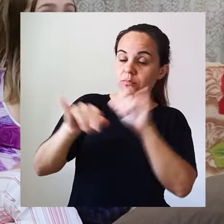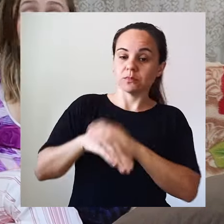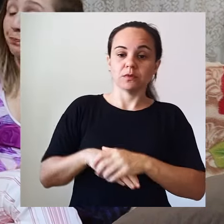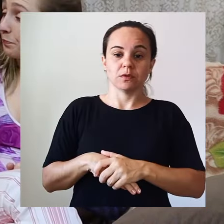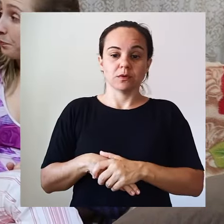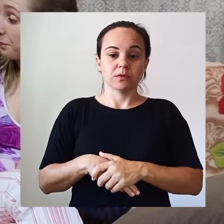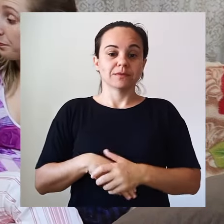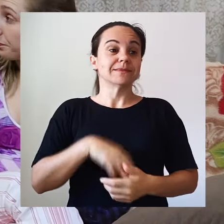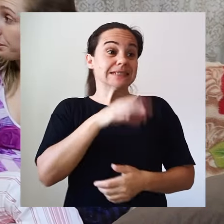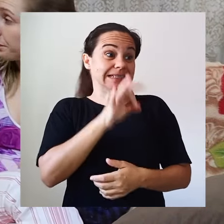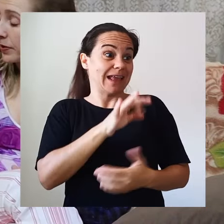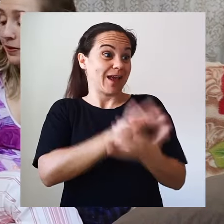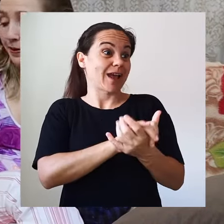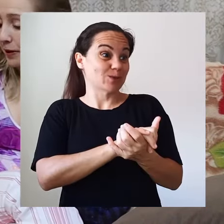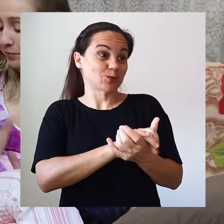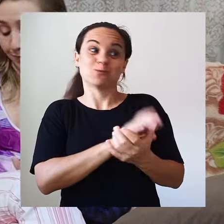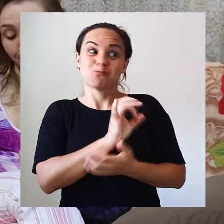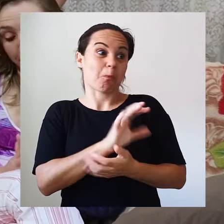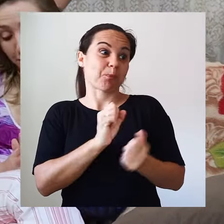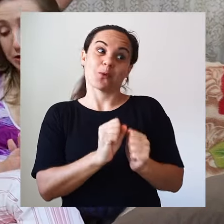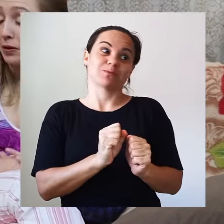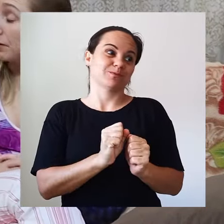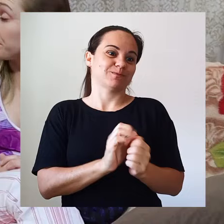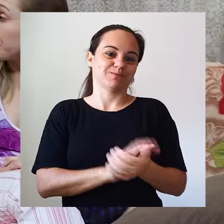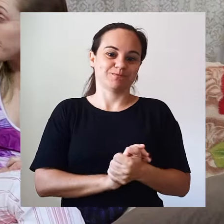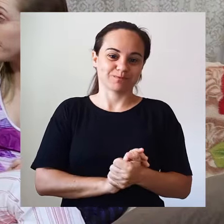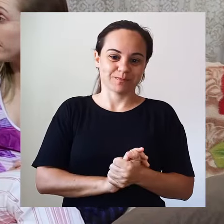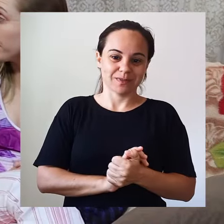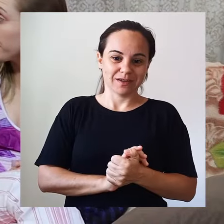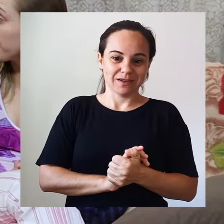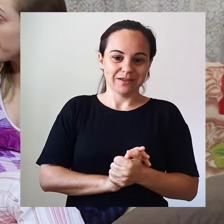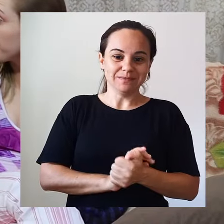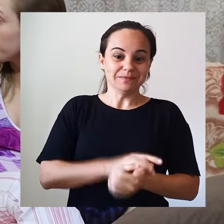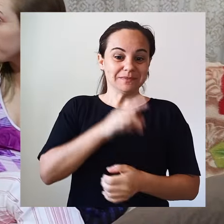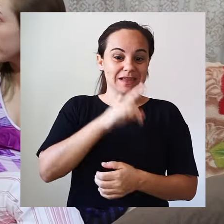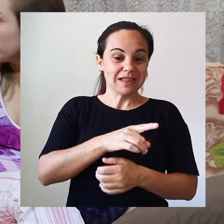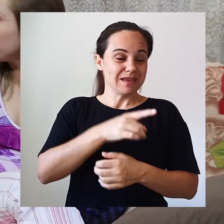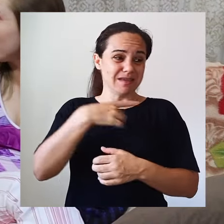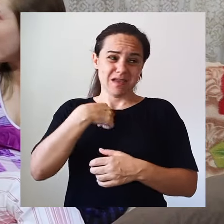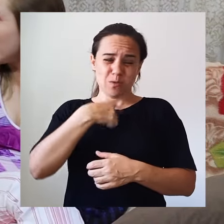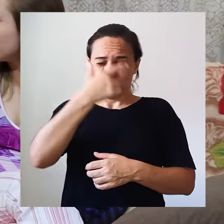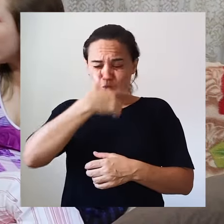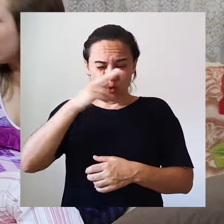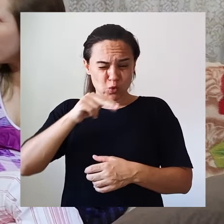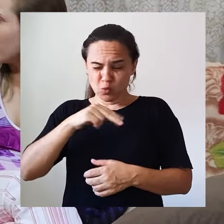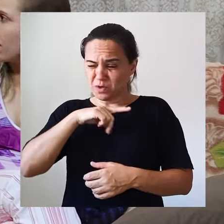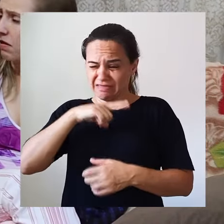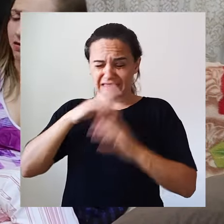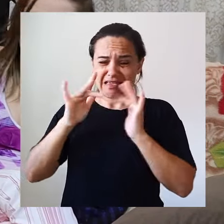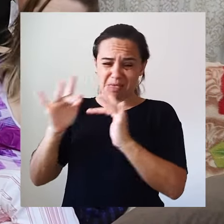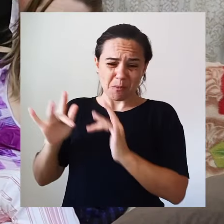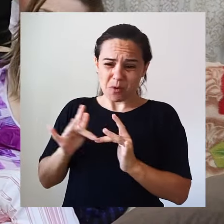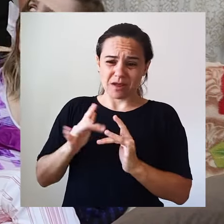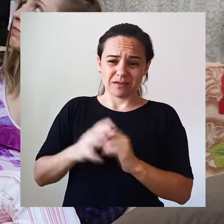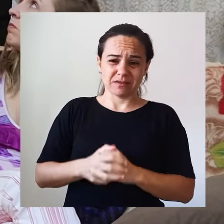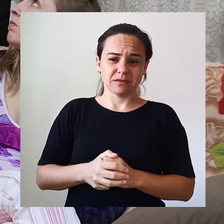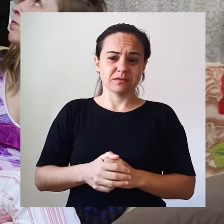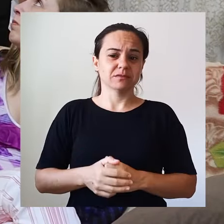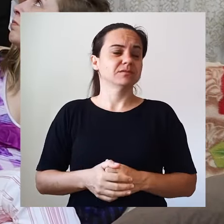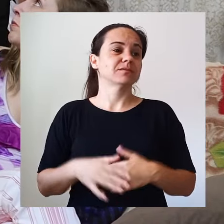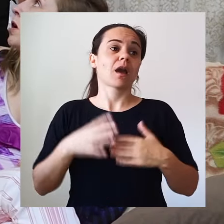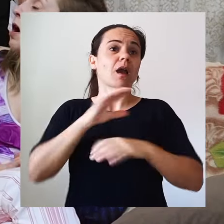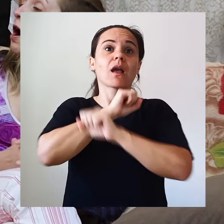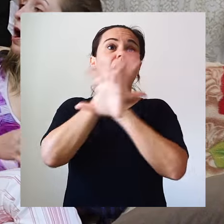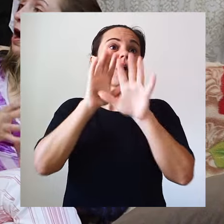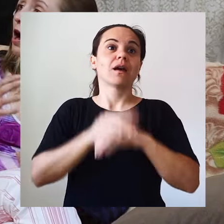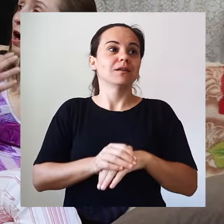pode. Mas até que a Alice arranja homem e a Tiazina, nada, nada, nada. Mas vai ver que alguém vai querer se casar com a